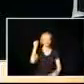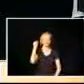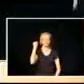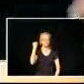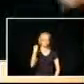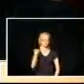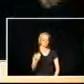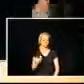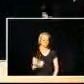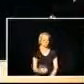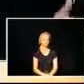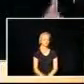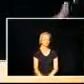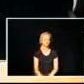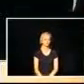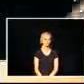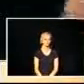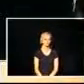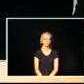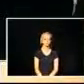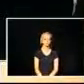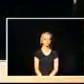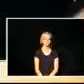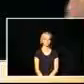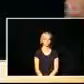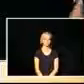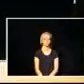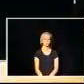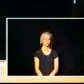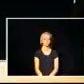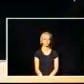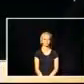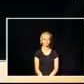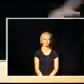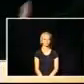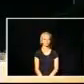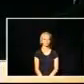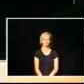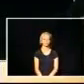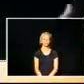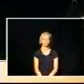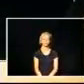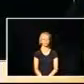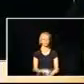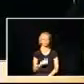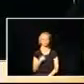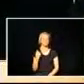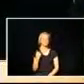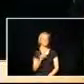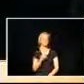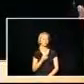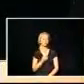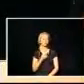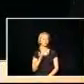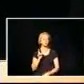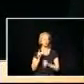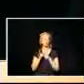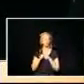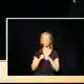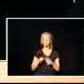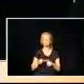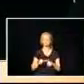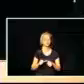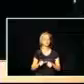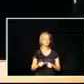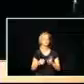Paulo. E lá eu falei, doutor, a gente não está conseguindo resolver o problema da questão da reposição inflacionária dos